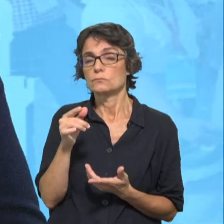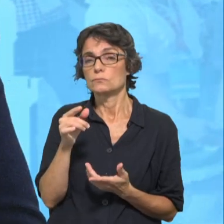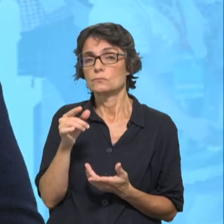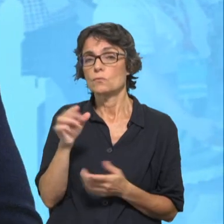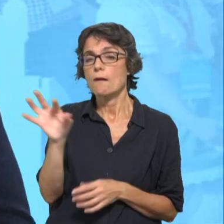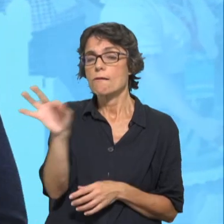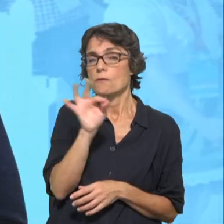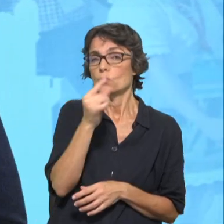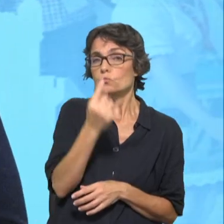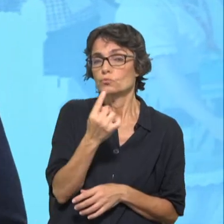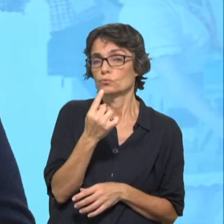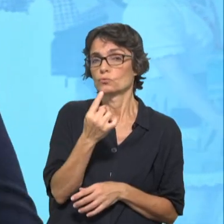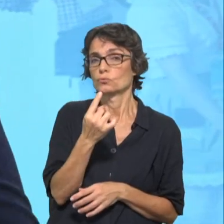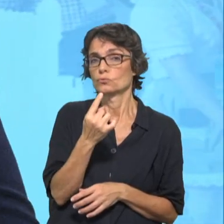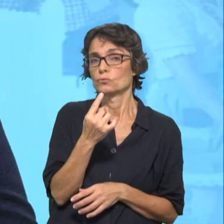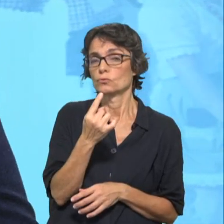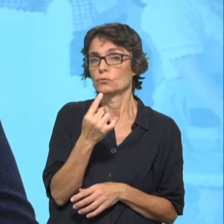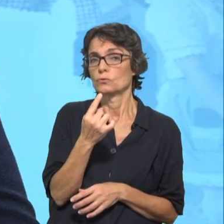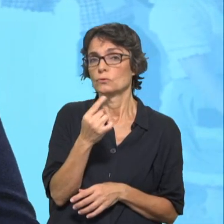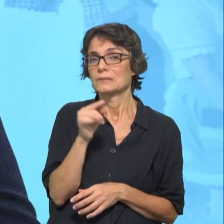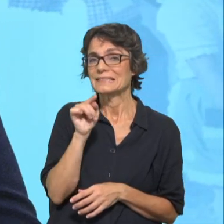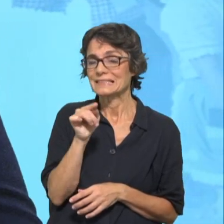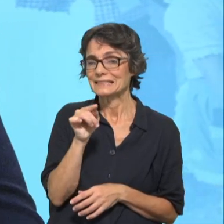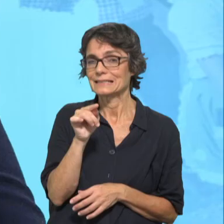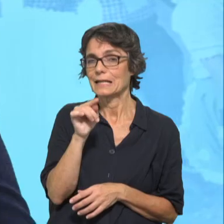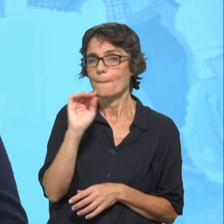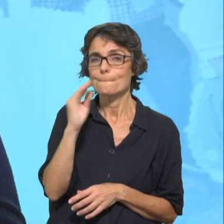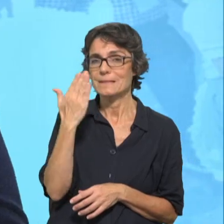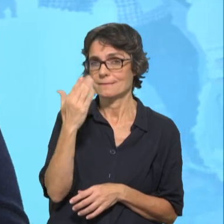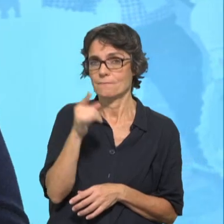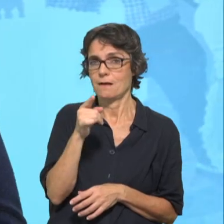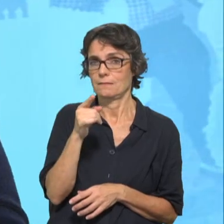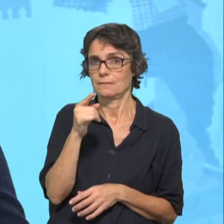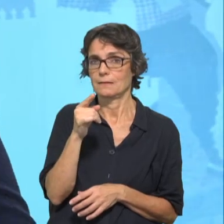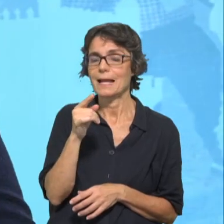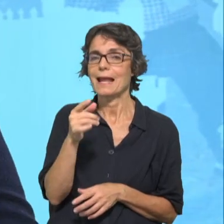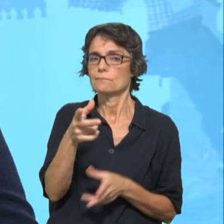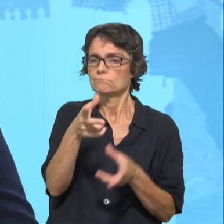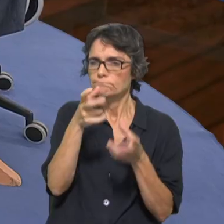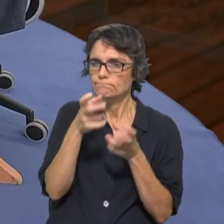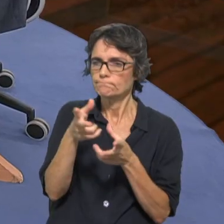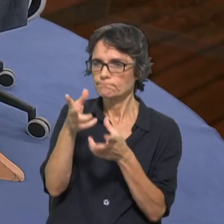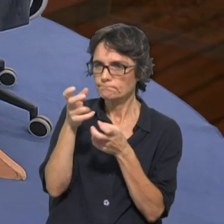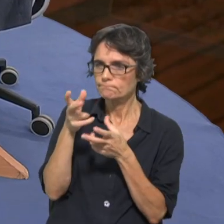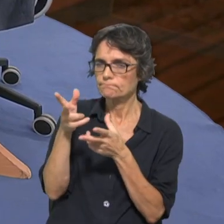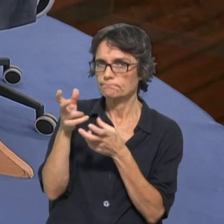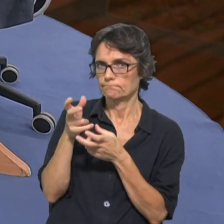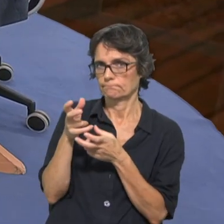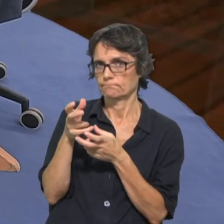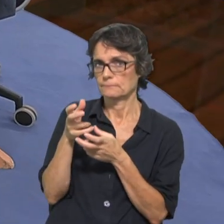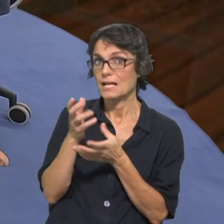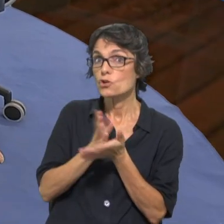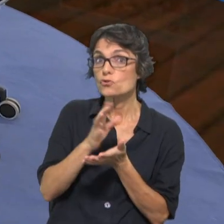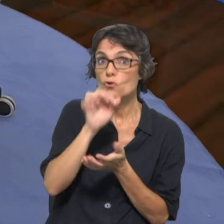é a metodologia de escutar. De escutar para além de escutar os bispos, porque isto é um sínodo de